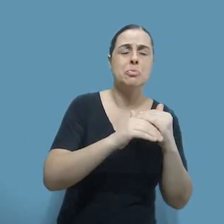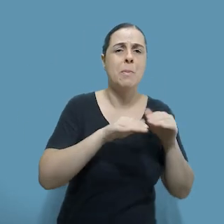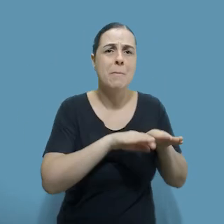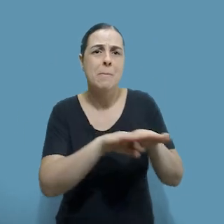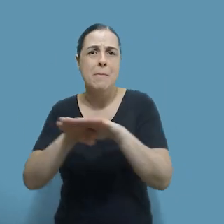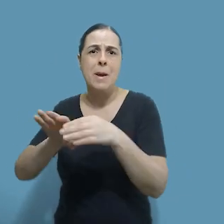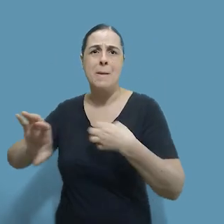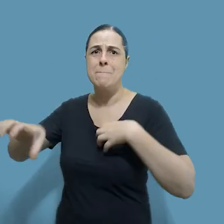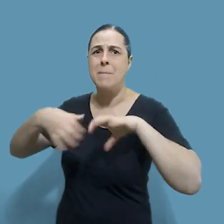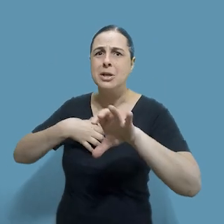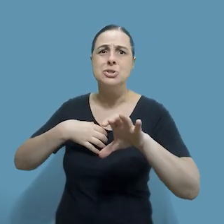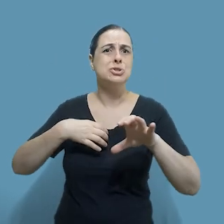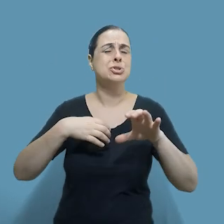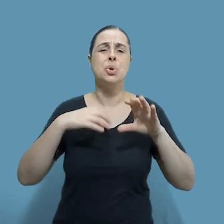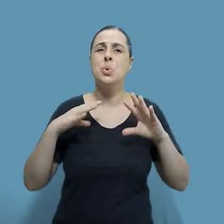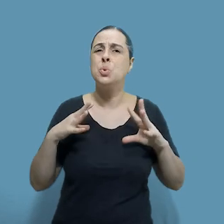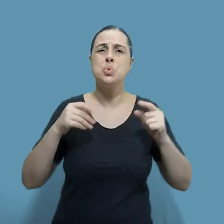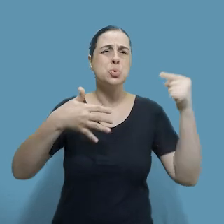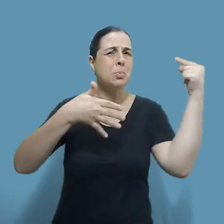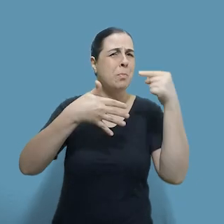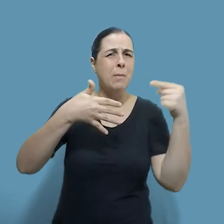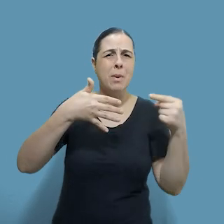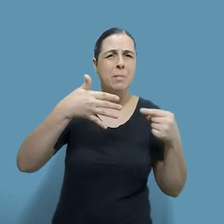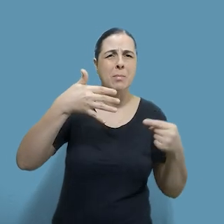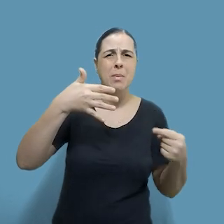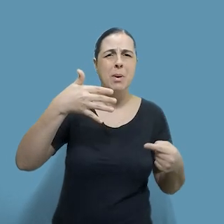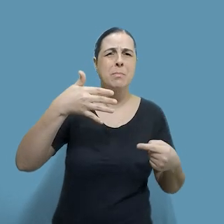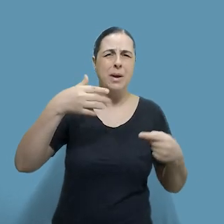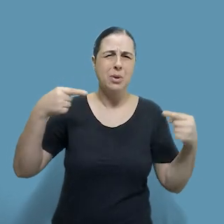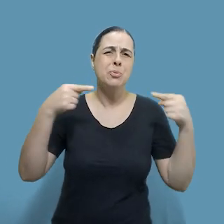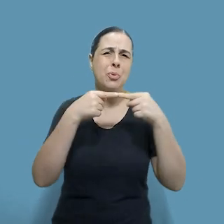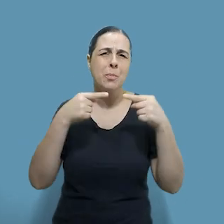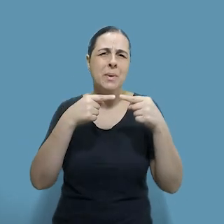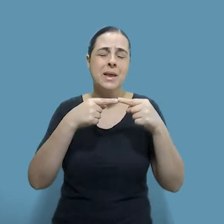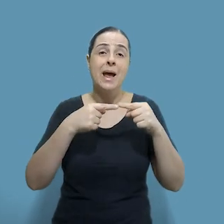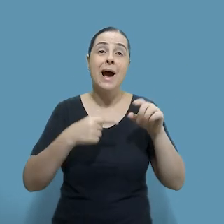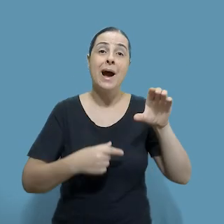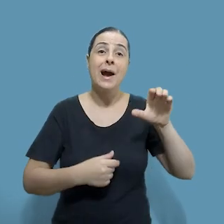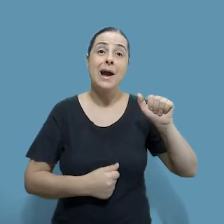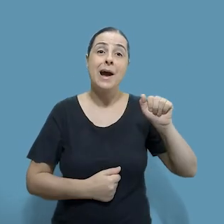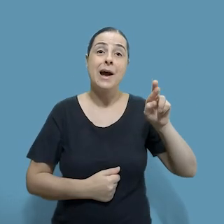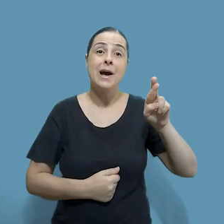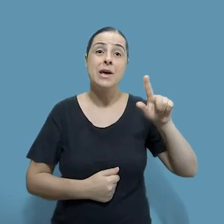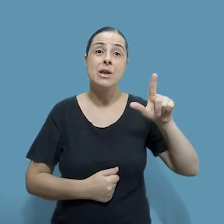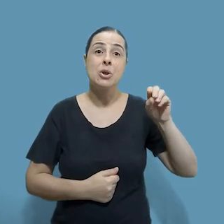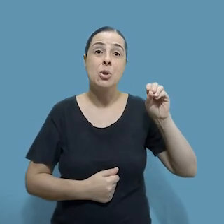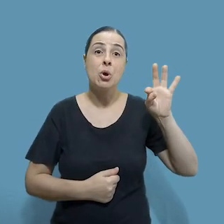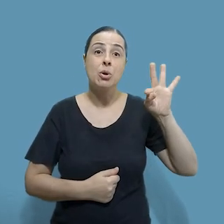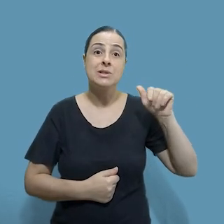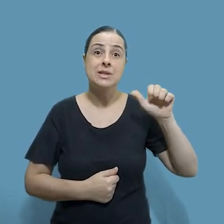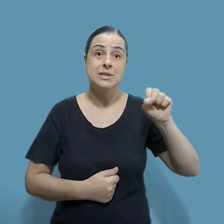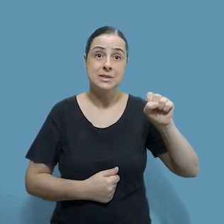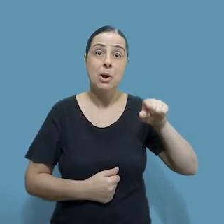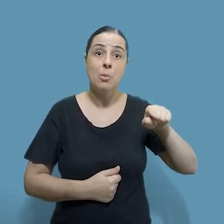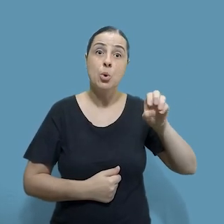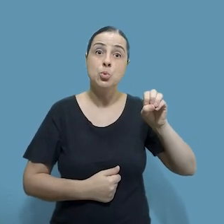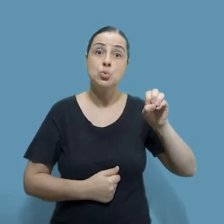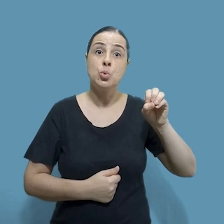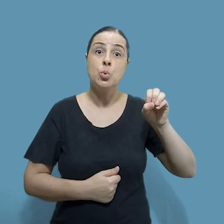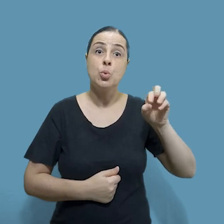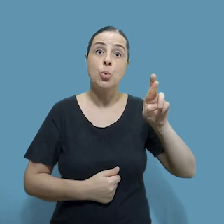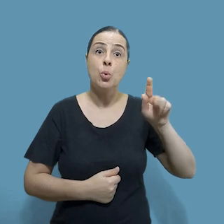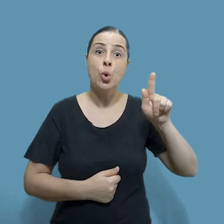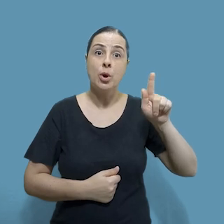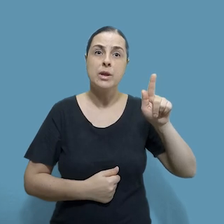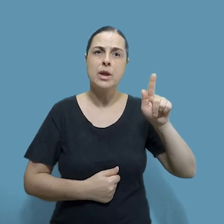a equidade, tudo que cabe dentro desse guarda-chuva. Entra lá no carlotas.org para saber mais. Eu sou a Carla, uma das fundadoras, junto